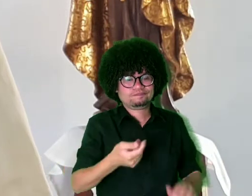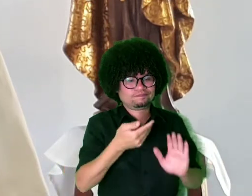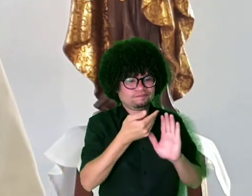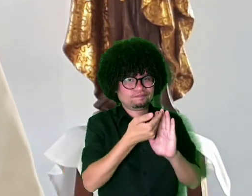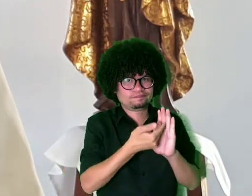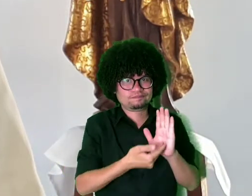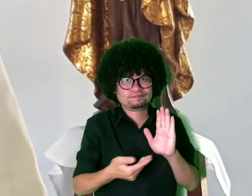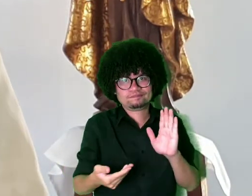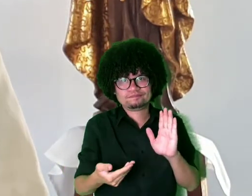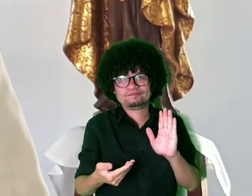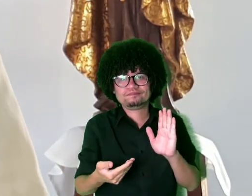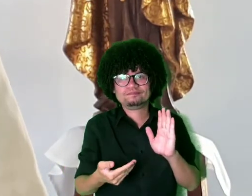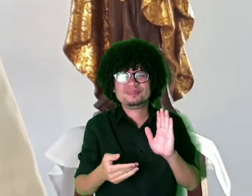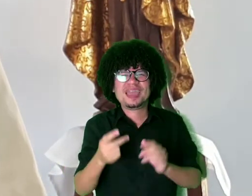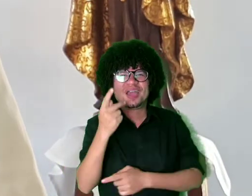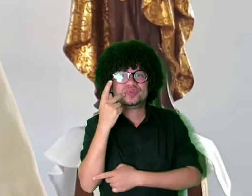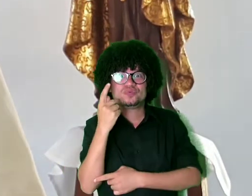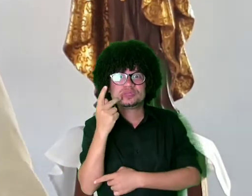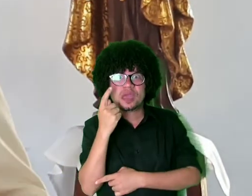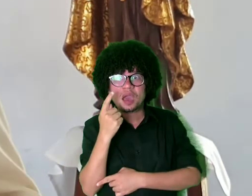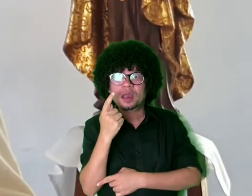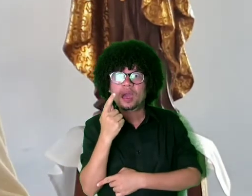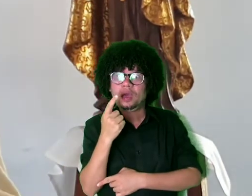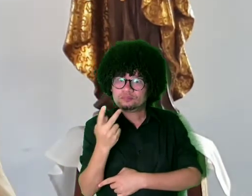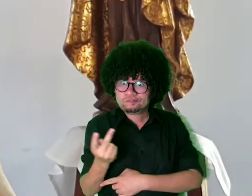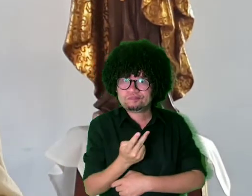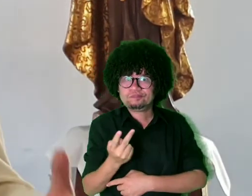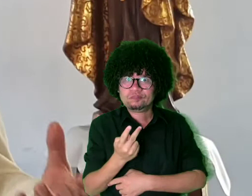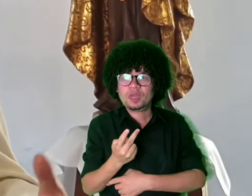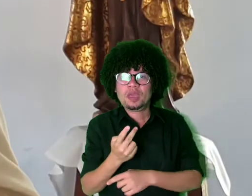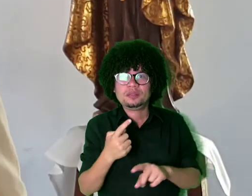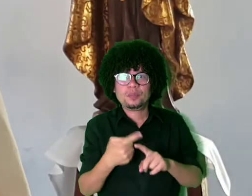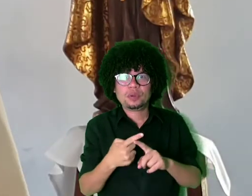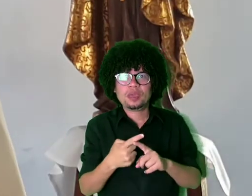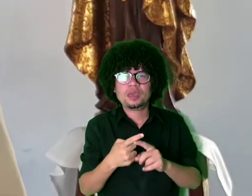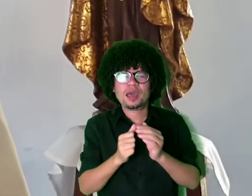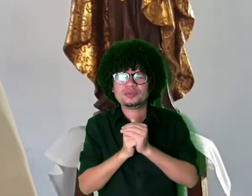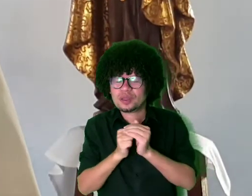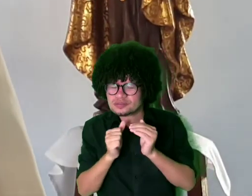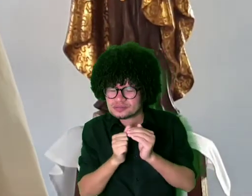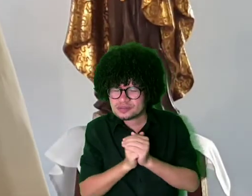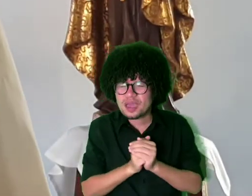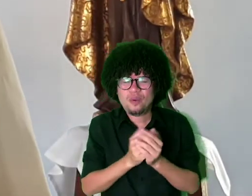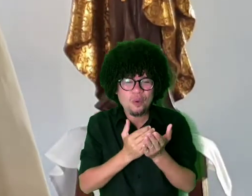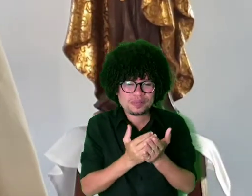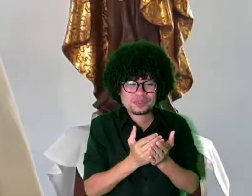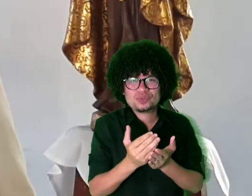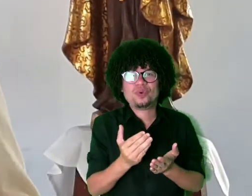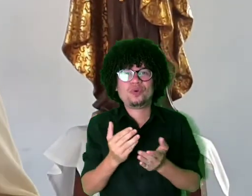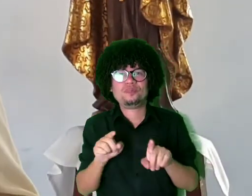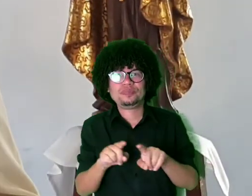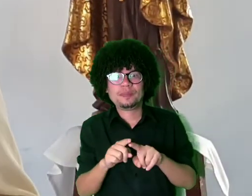grande devoção a Santana. Tanto é que muitas cidades no Ceará, elas emergem e